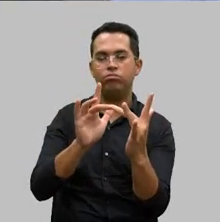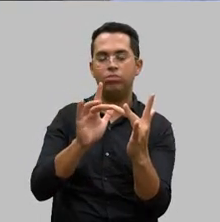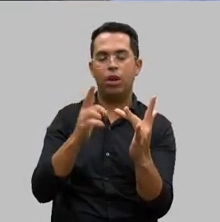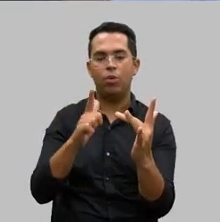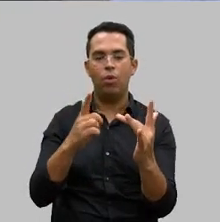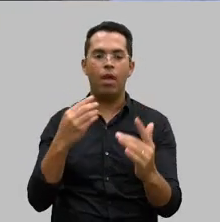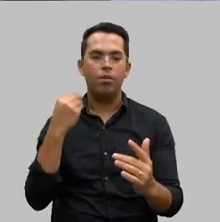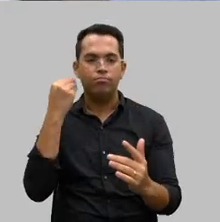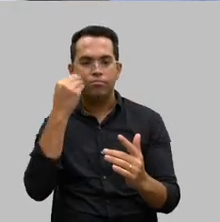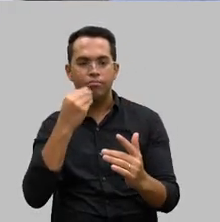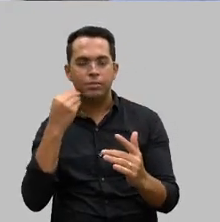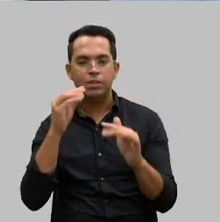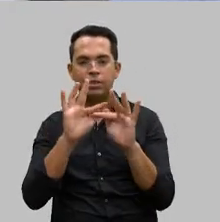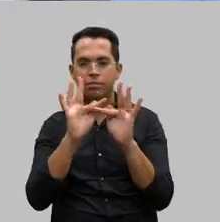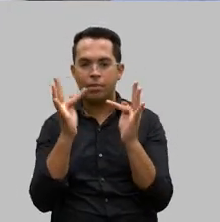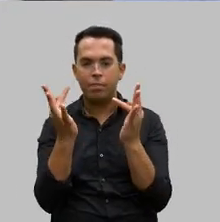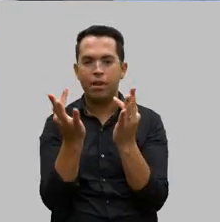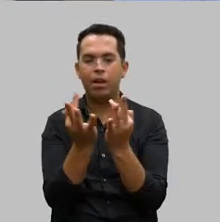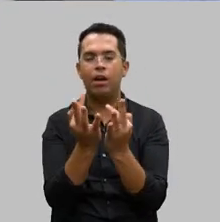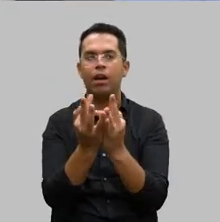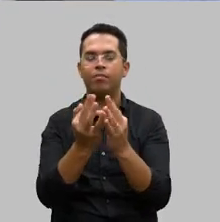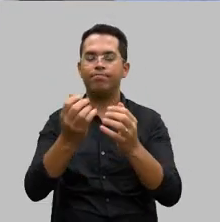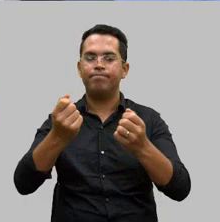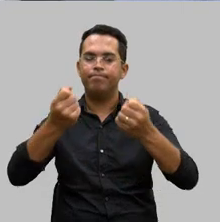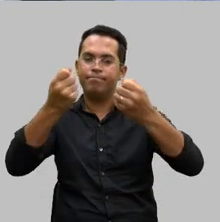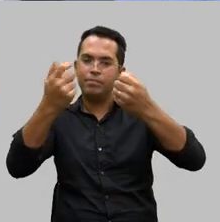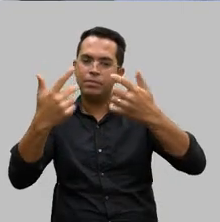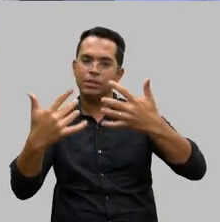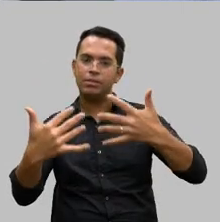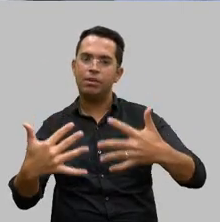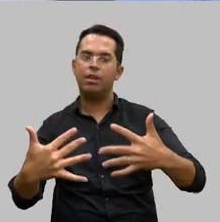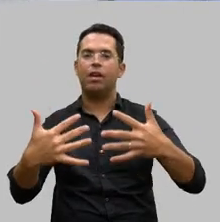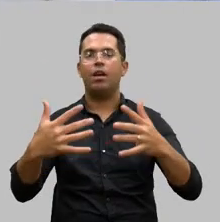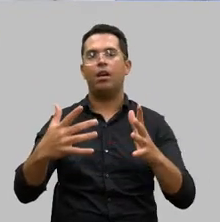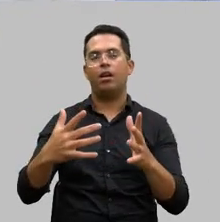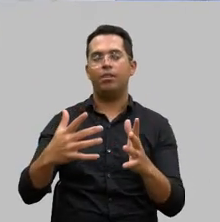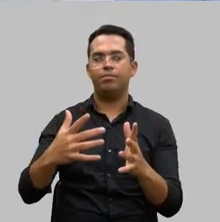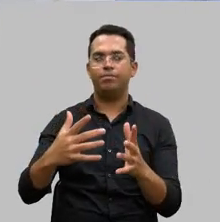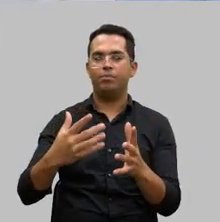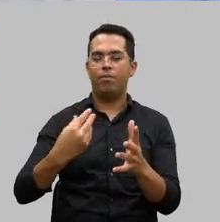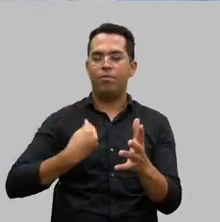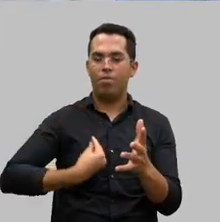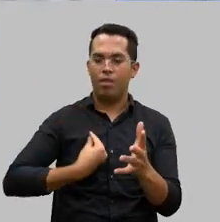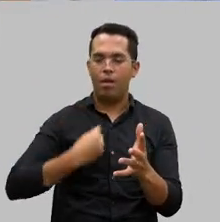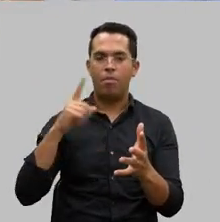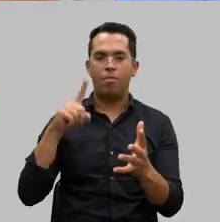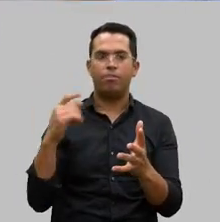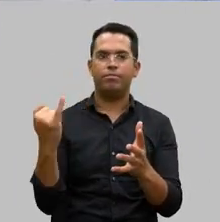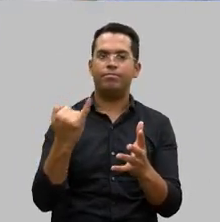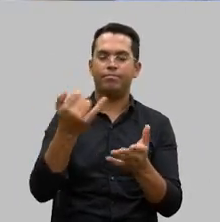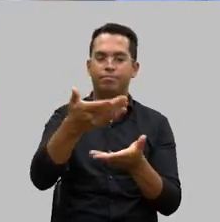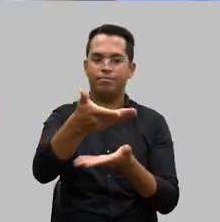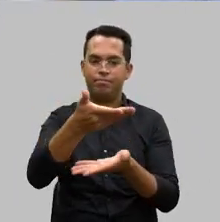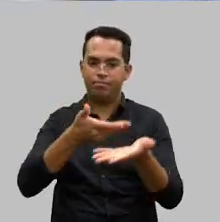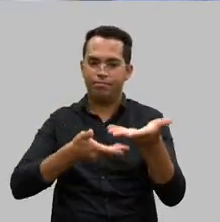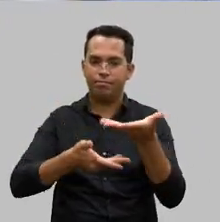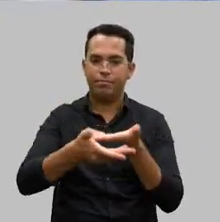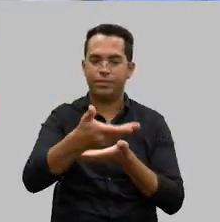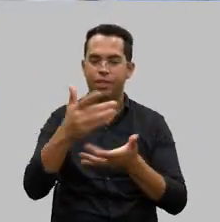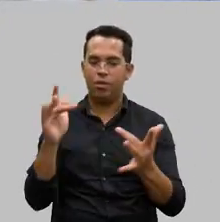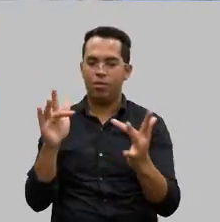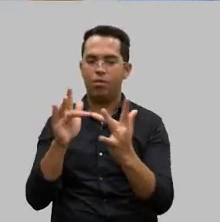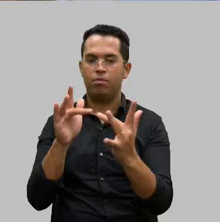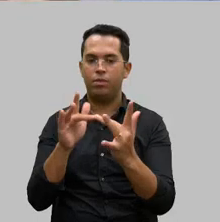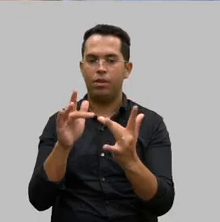ele que o idoso que às vezes essa criança não tem convivência com o avô não tem convivência com uma pessoa idosa e ele